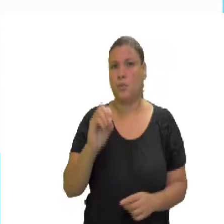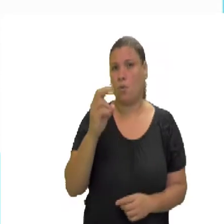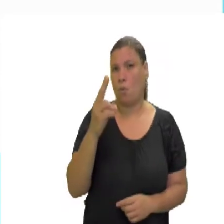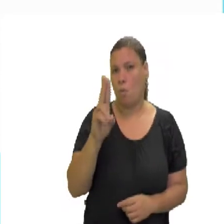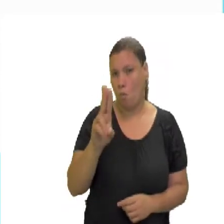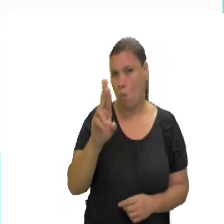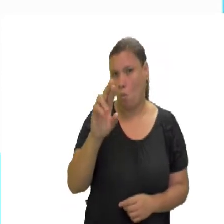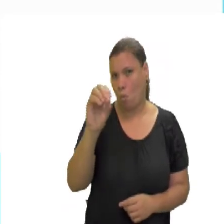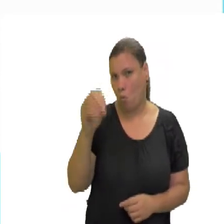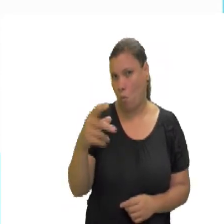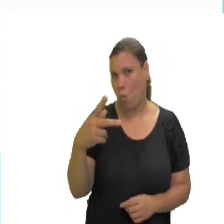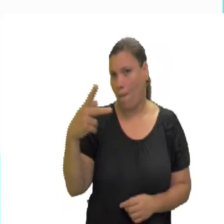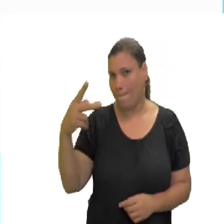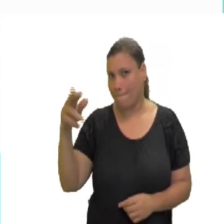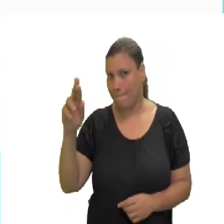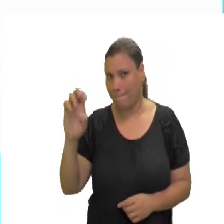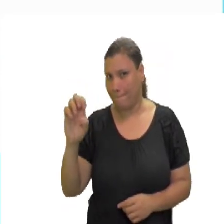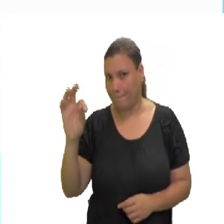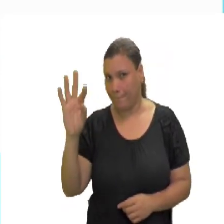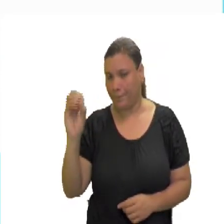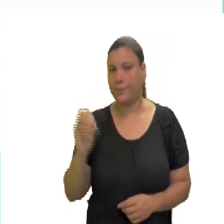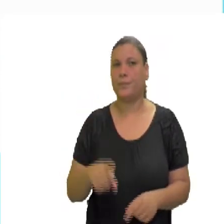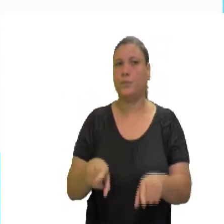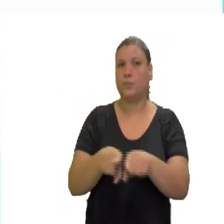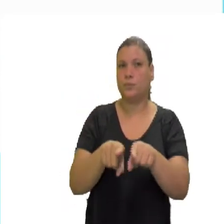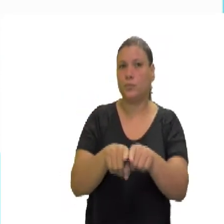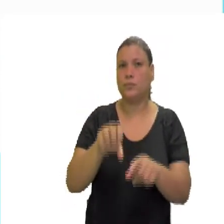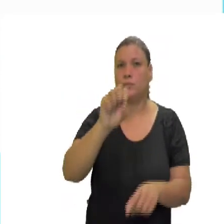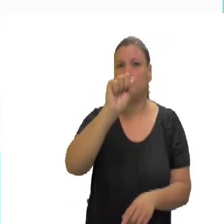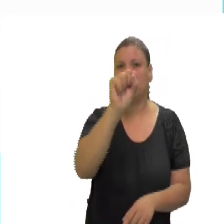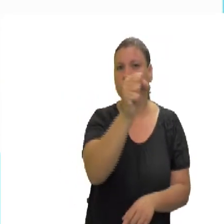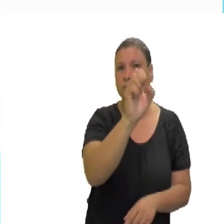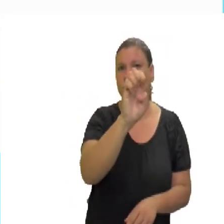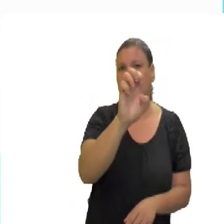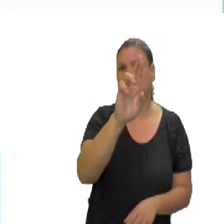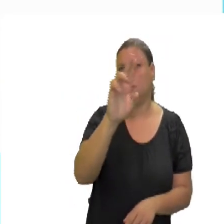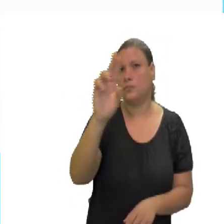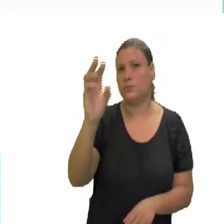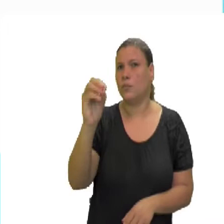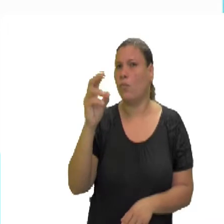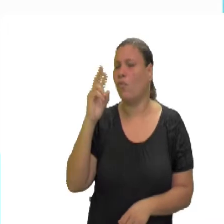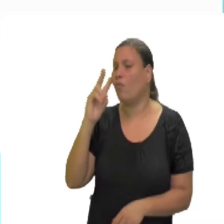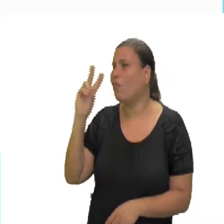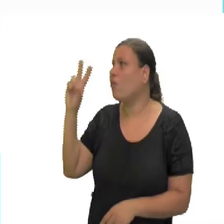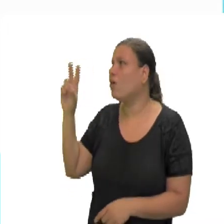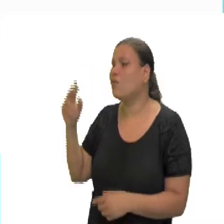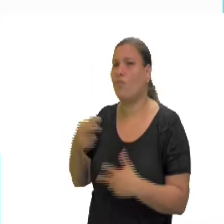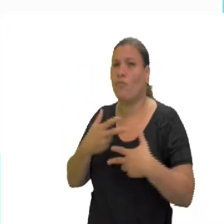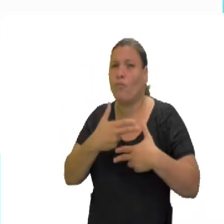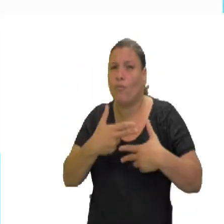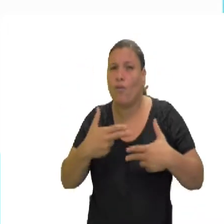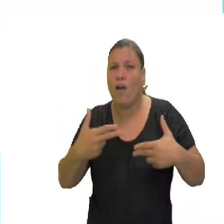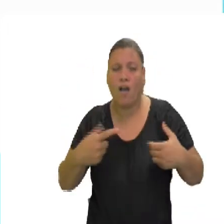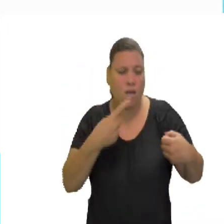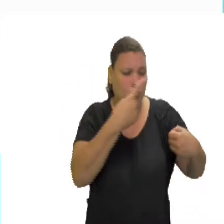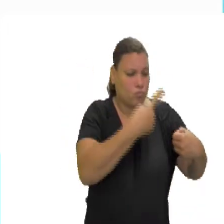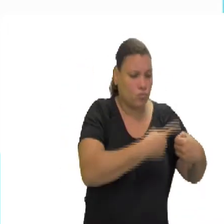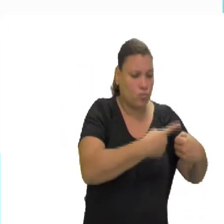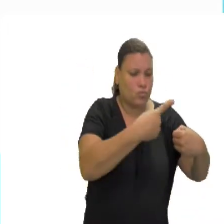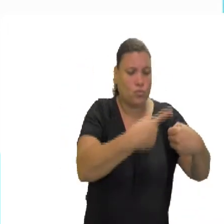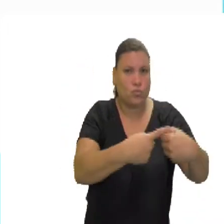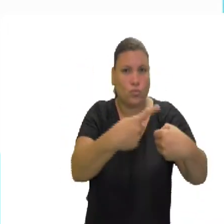por Diamantina, São João del Rei, Morro do Pilar,